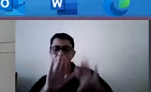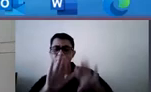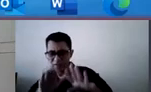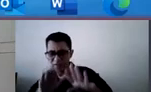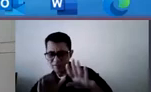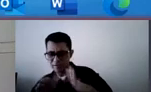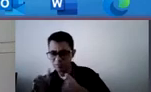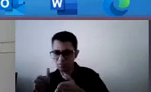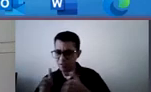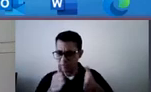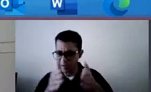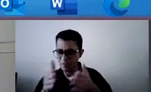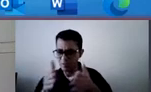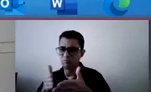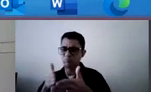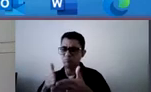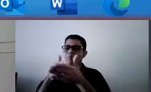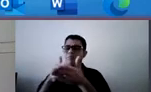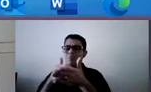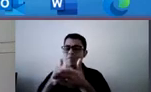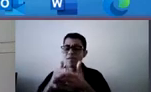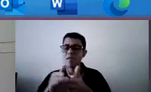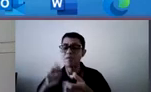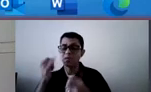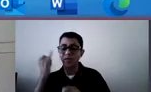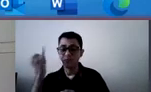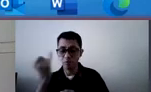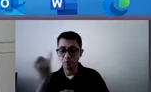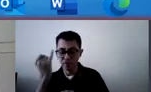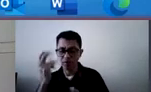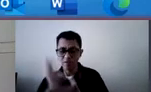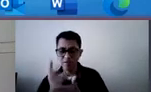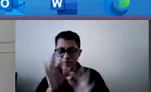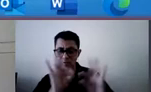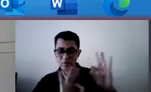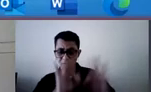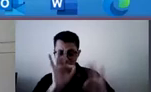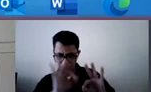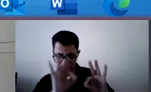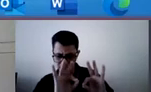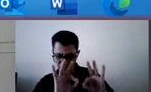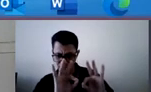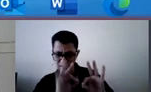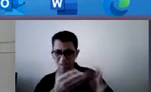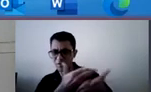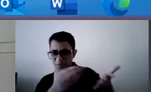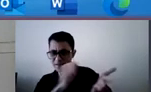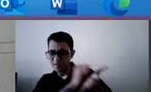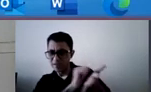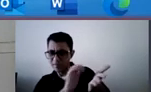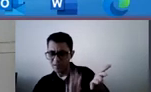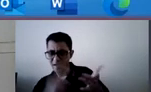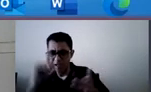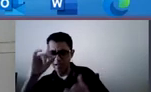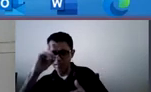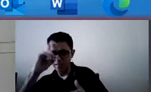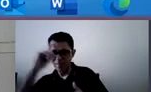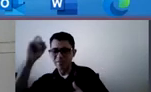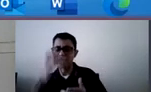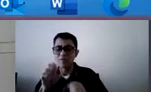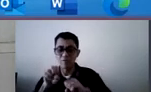Por exemplo, quanto tempo a gente vai levar, se a gente está usando o calçado certo. Né? São essas ideias que eu estou querendo